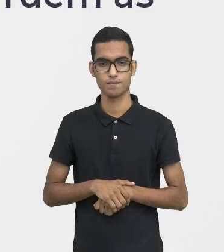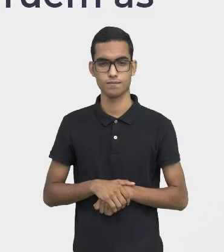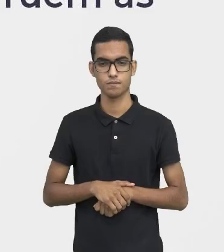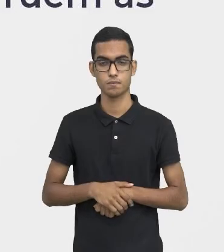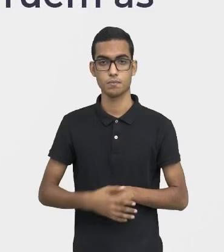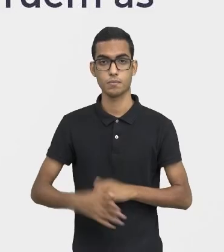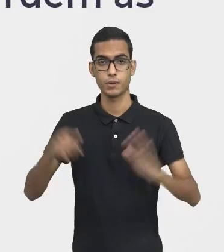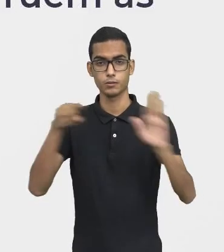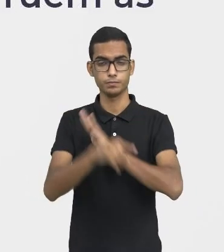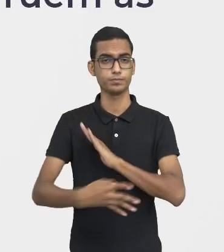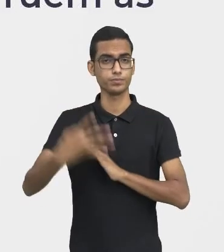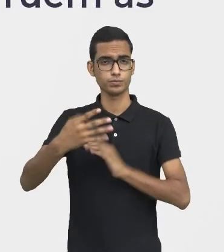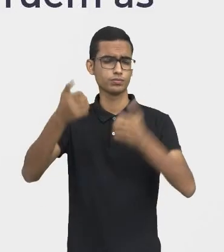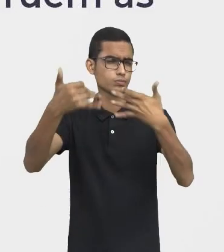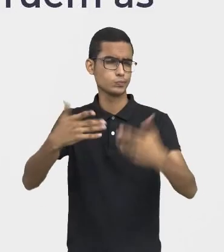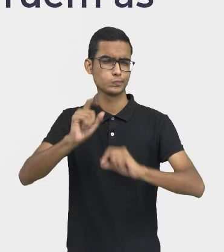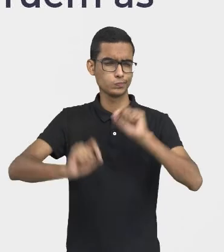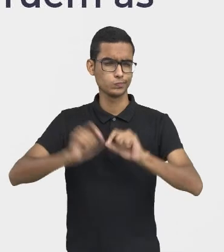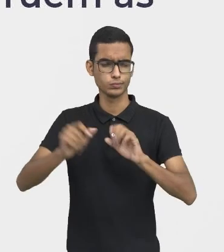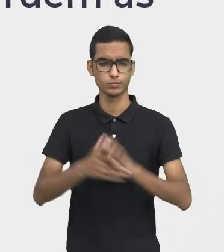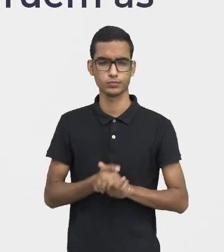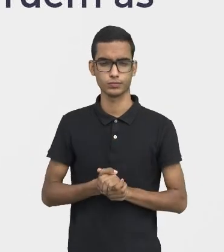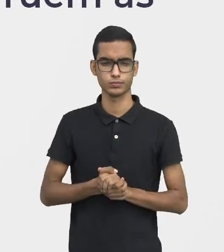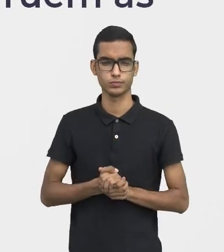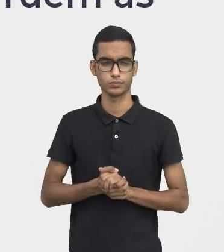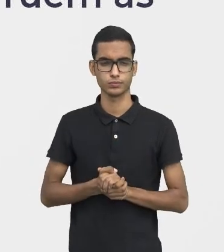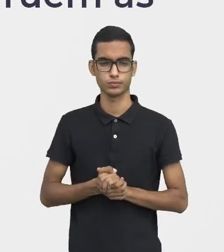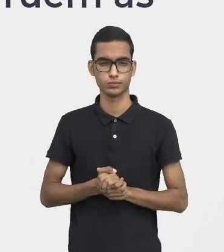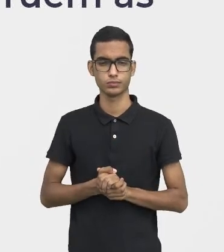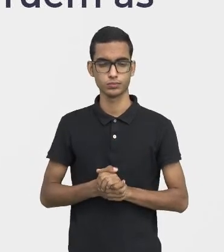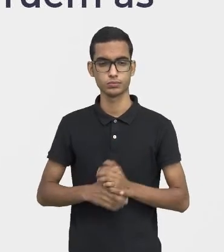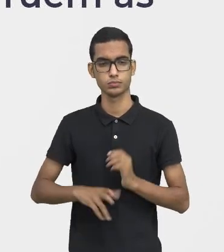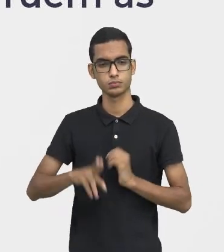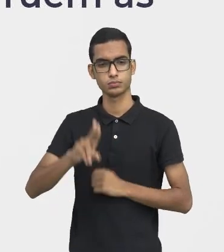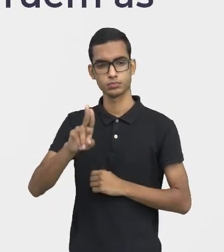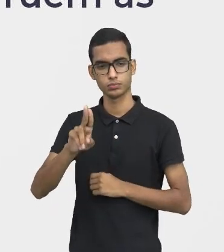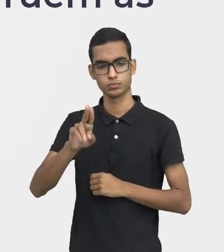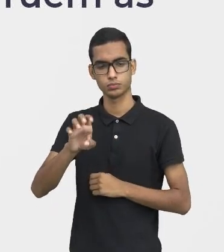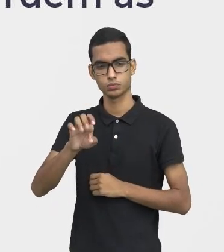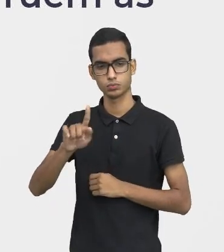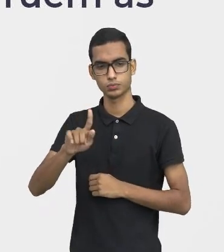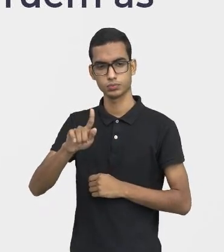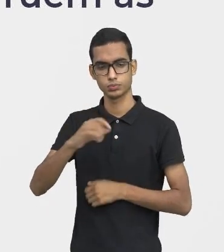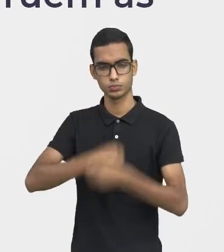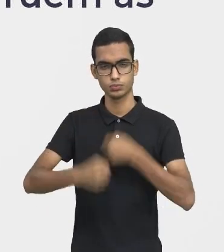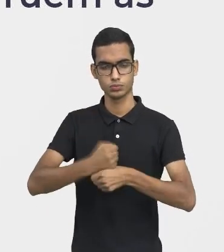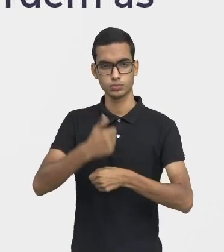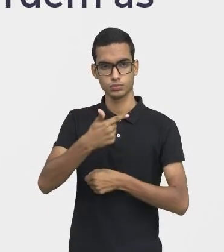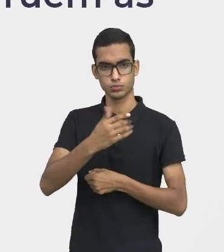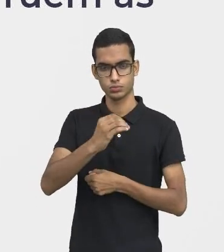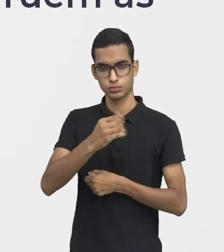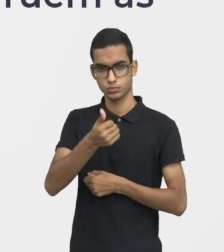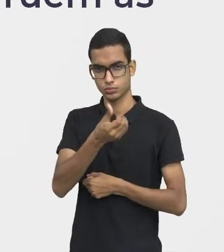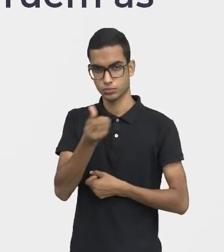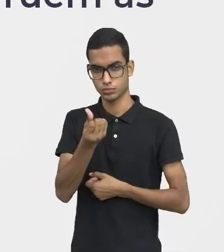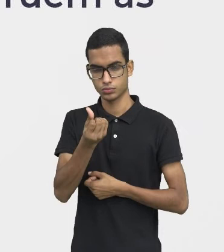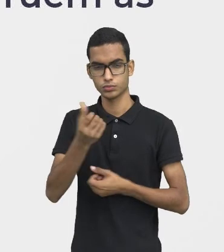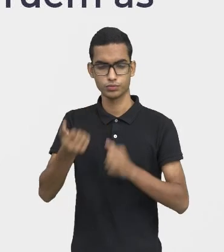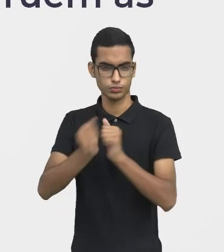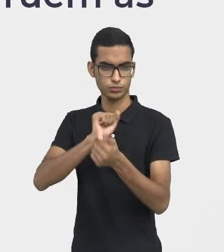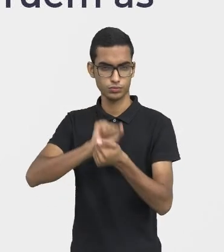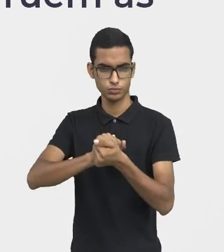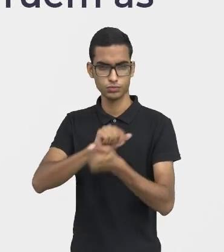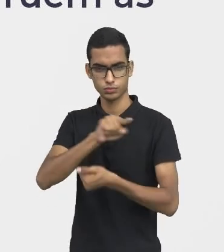a quarta questão diz o seguinte, ó. Ela é uma questão da UERJ de 2016 e foi adaptada para vocês. Ela diz o